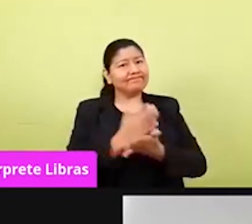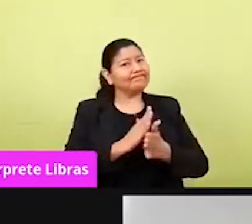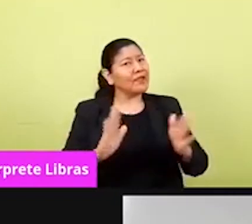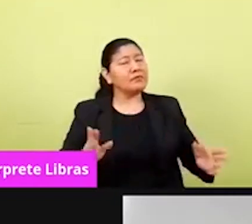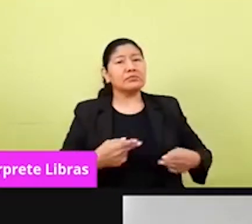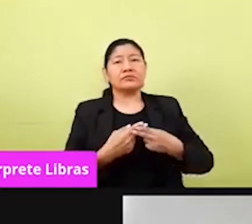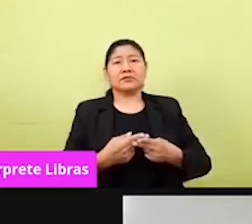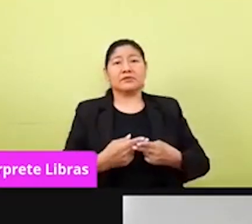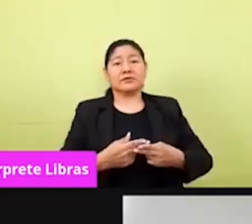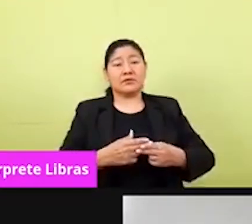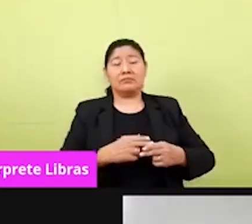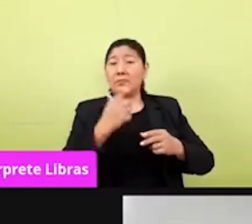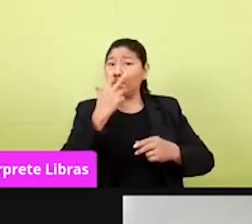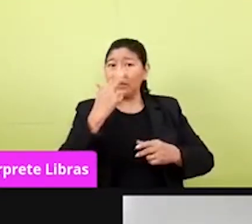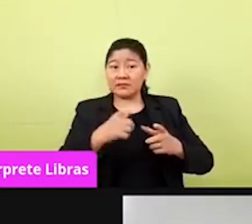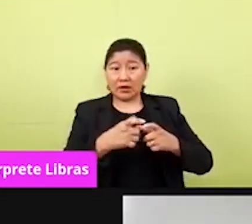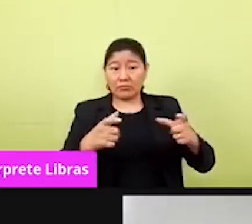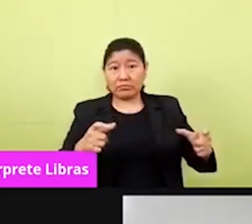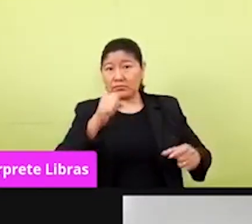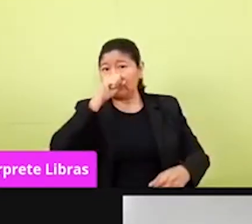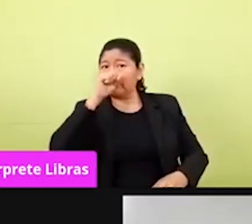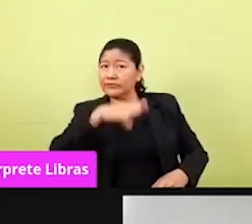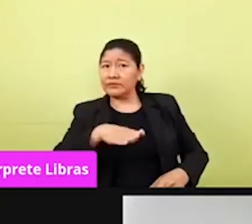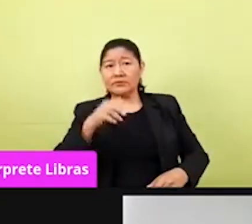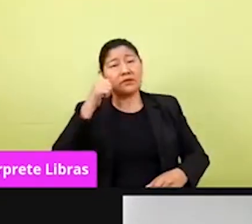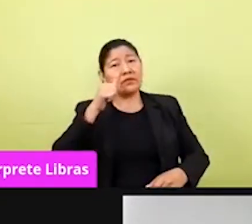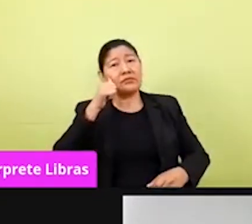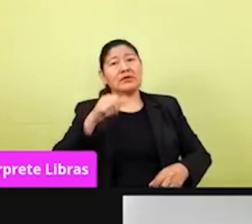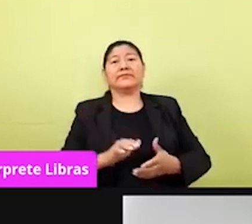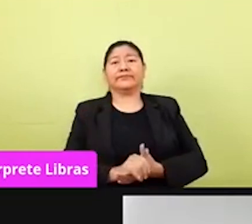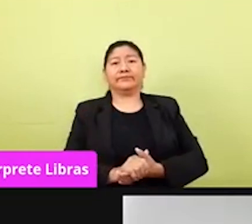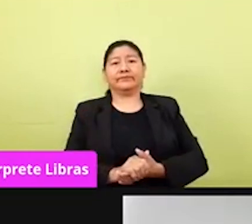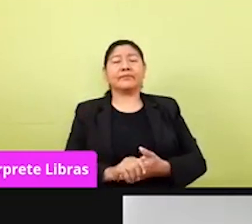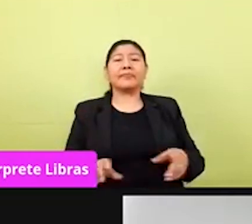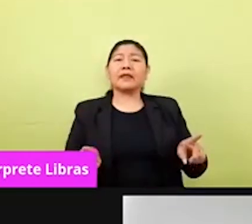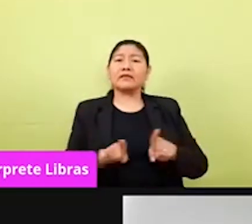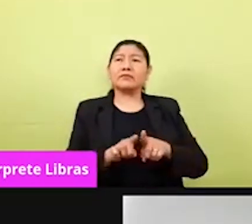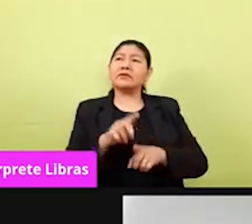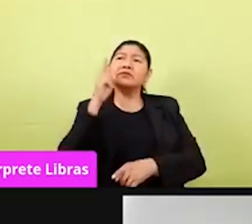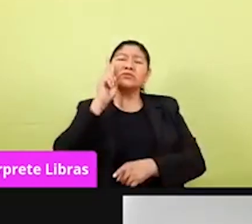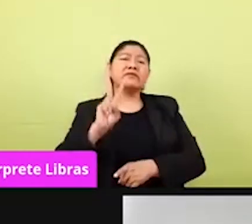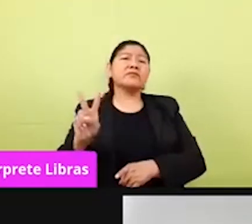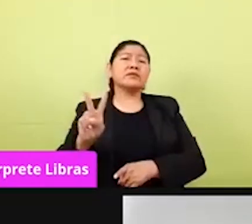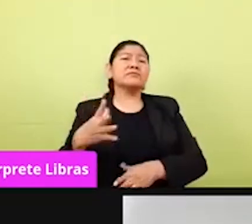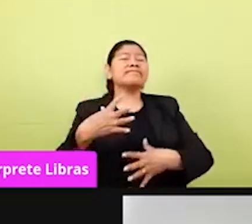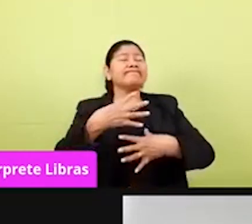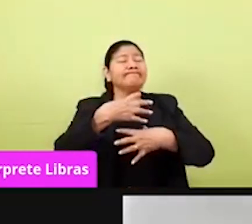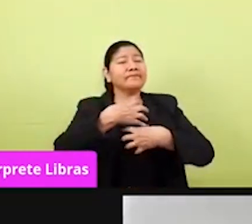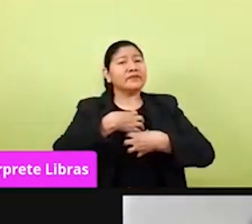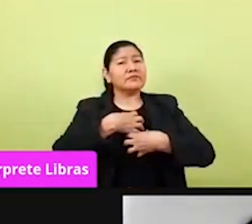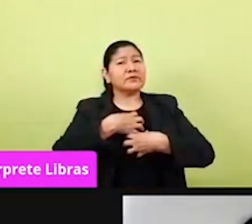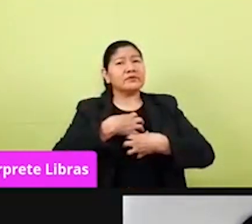acirrou, né? E também potencializado por todo esse clima, né? Por toda essa